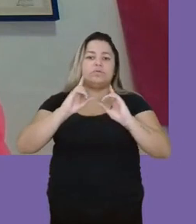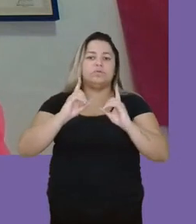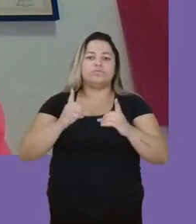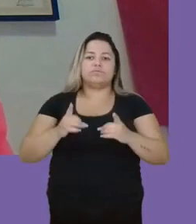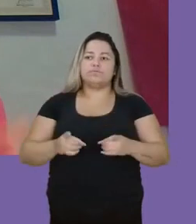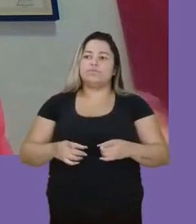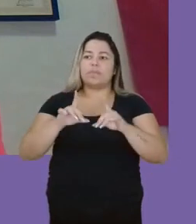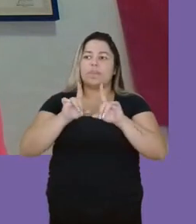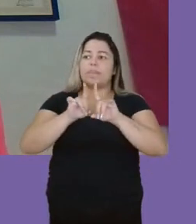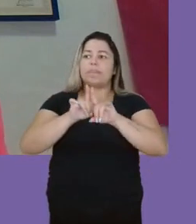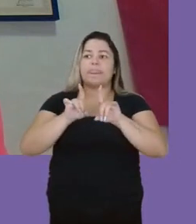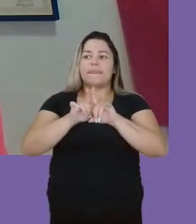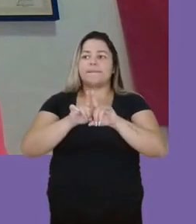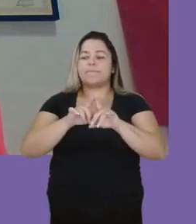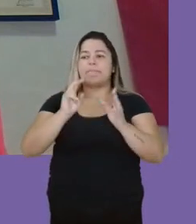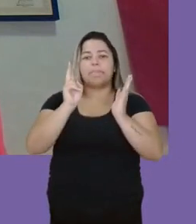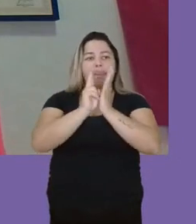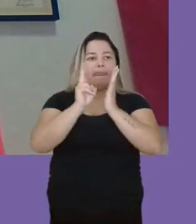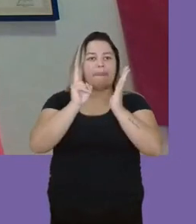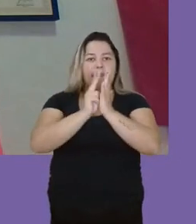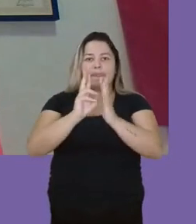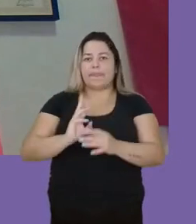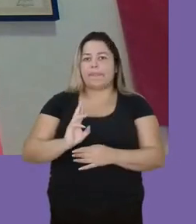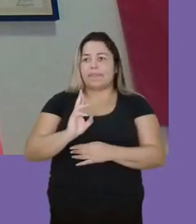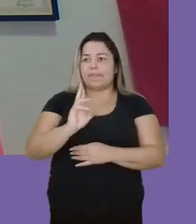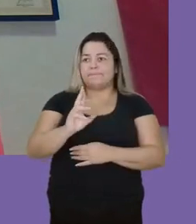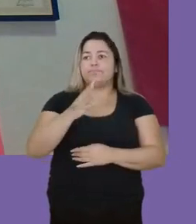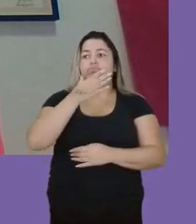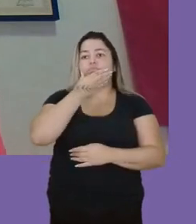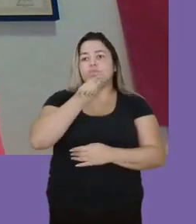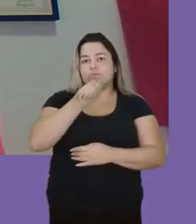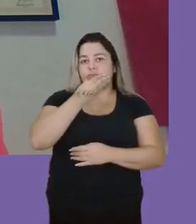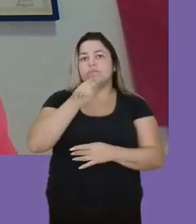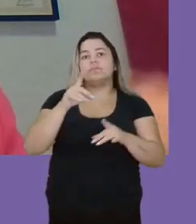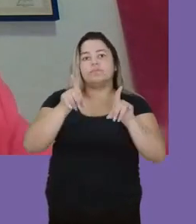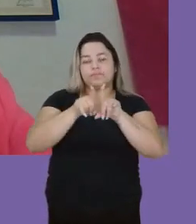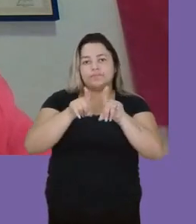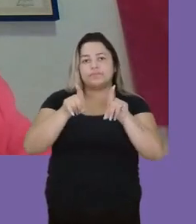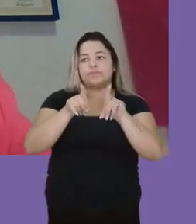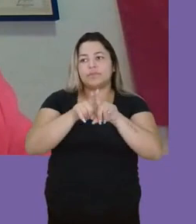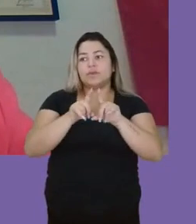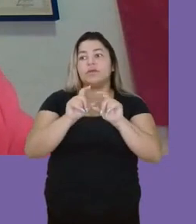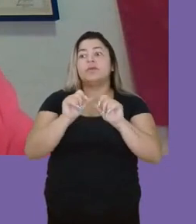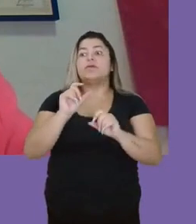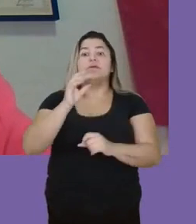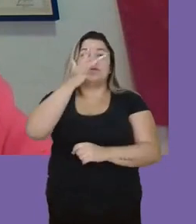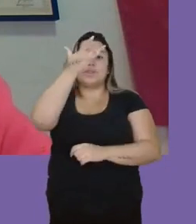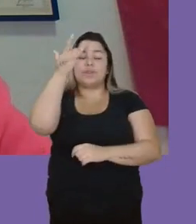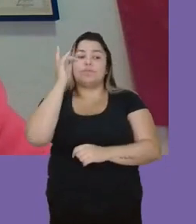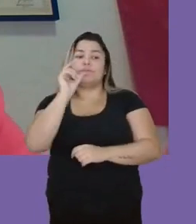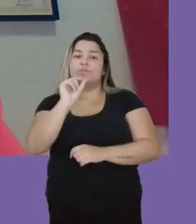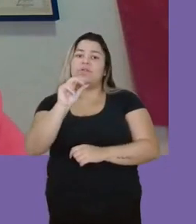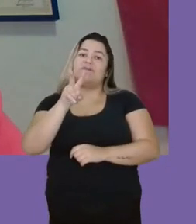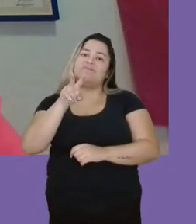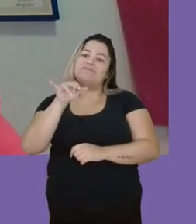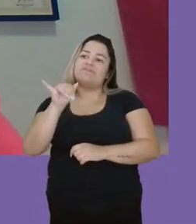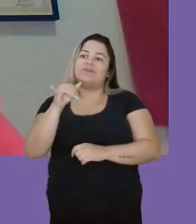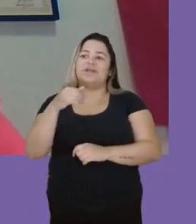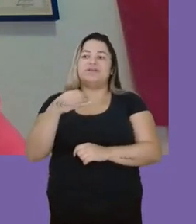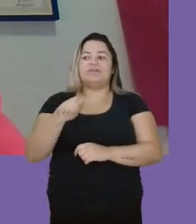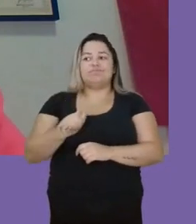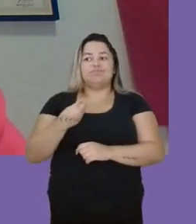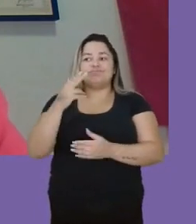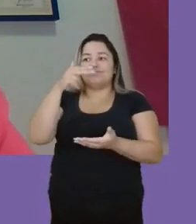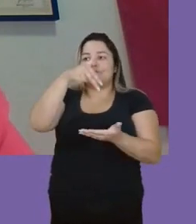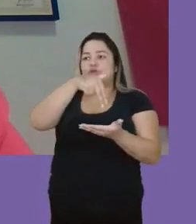mulheres indígenas. Elas estariam ali representadas, como os homens estão. Por que a gente tem que escolher que mulher que vai estar lá? Não é que mulher que vai